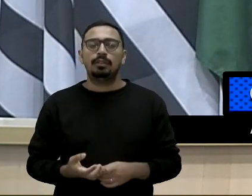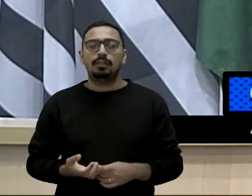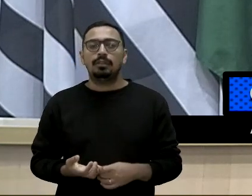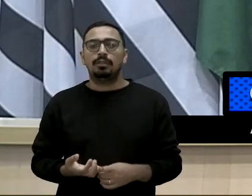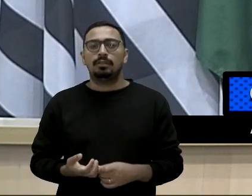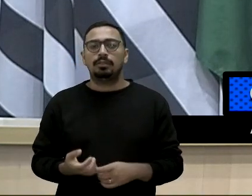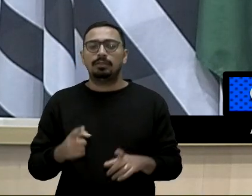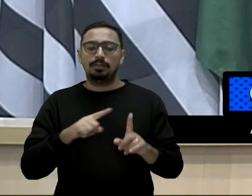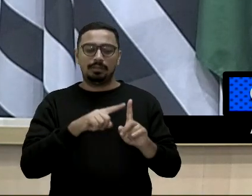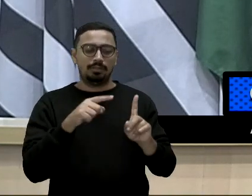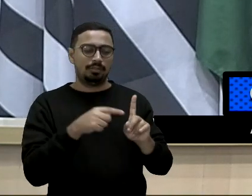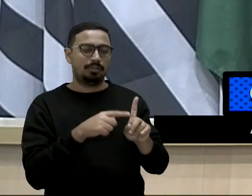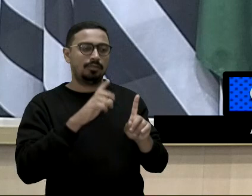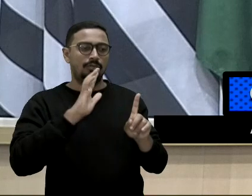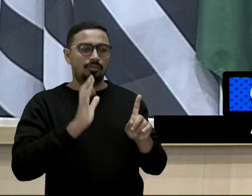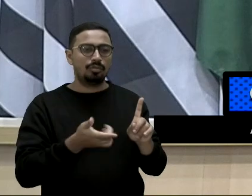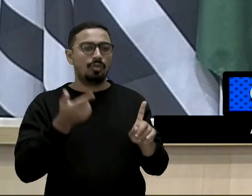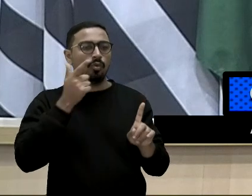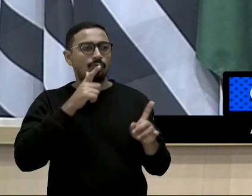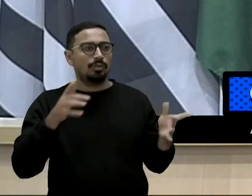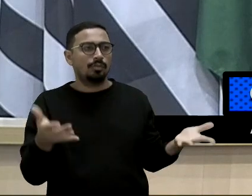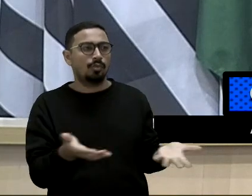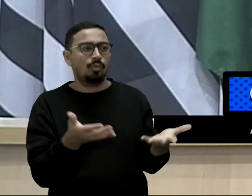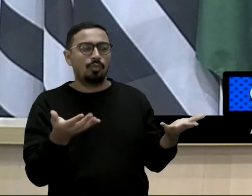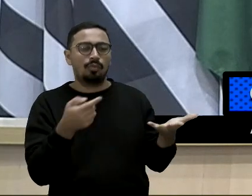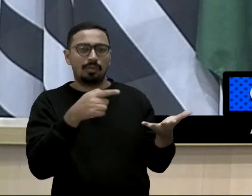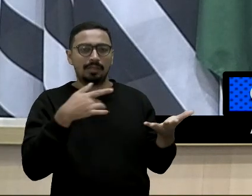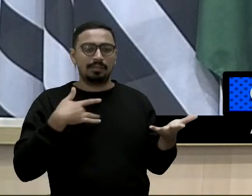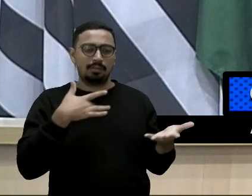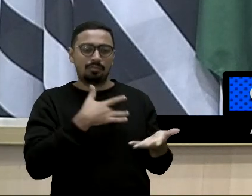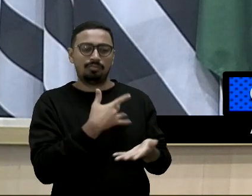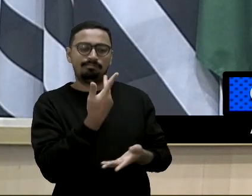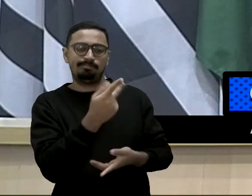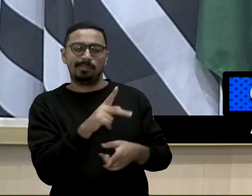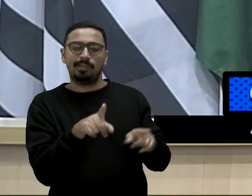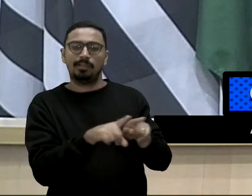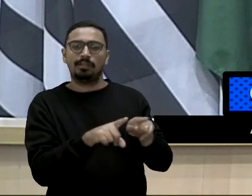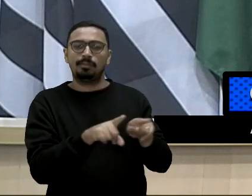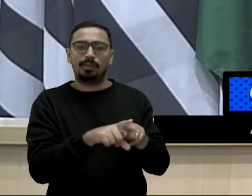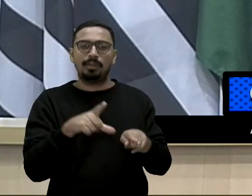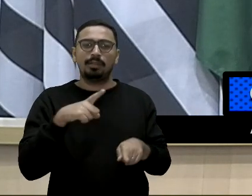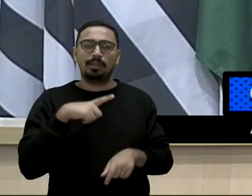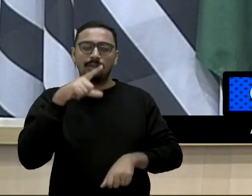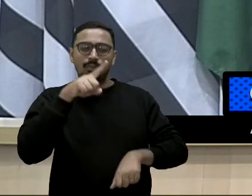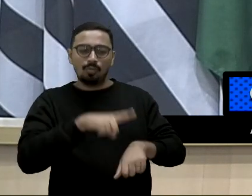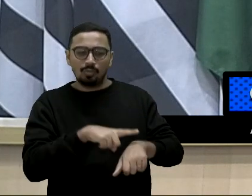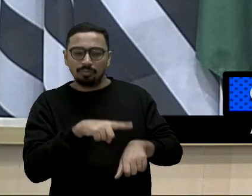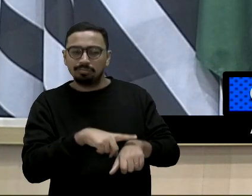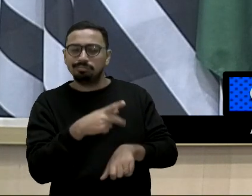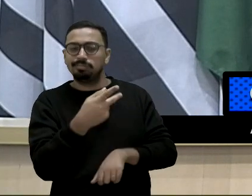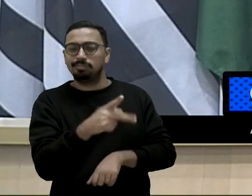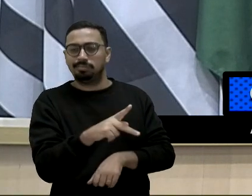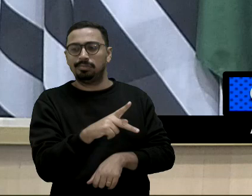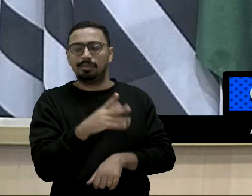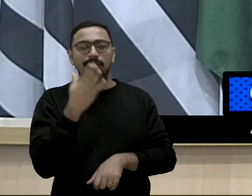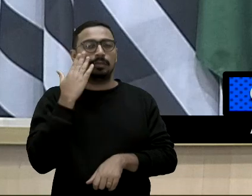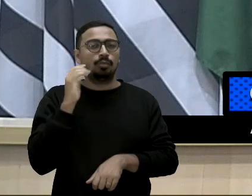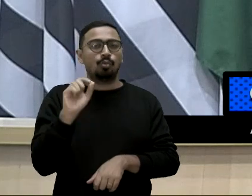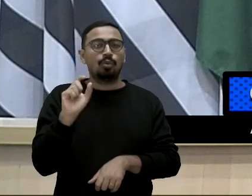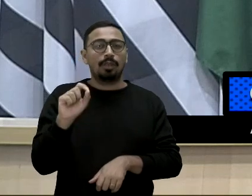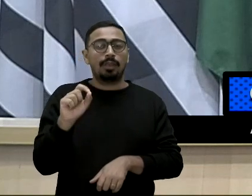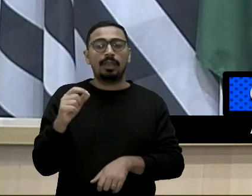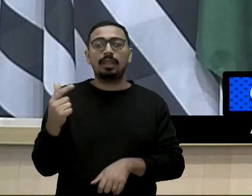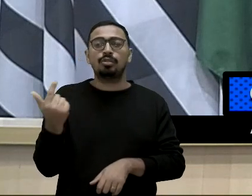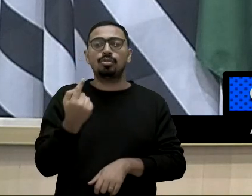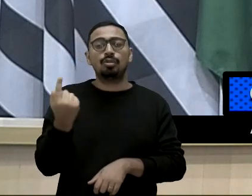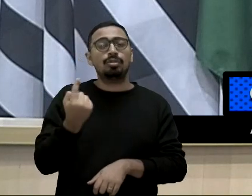da gestação, que a gente possa promover a saúde delas e que elas tenham espaço, né? Que elas saibam que elas não estão sozinhas e que a gente possa